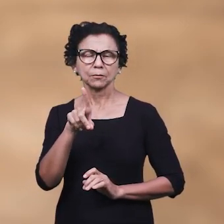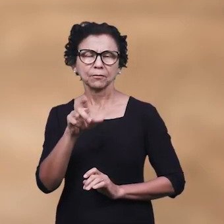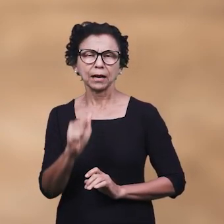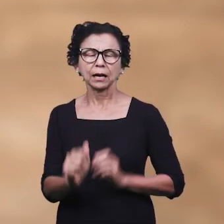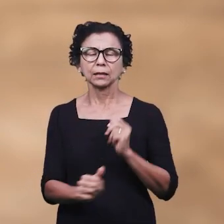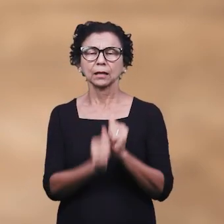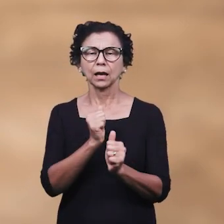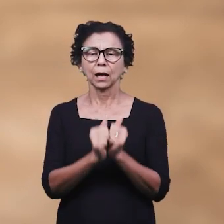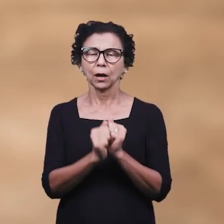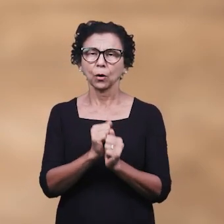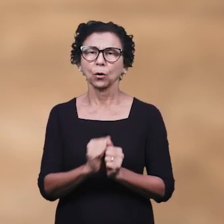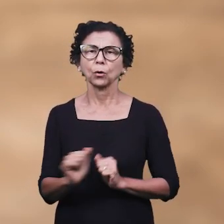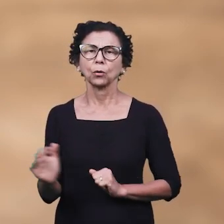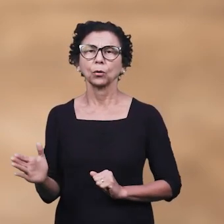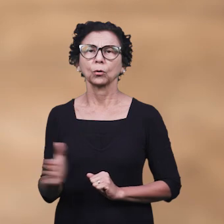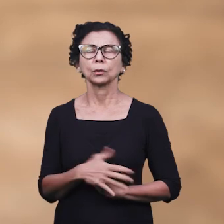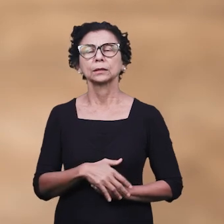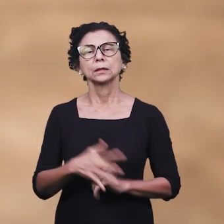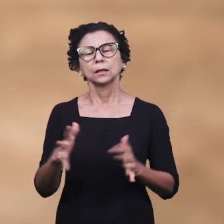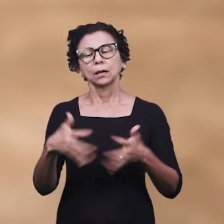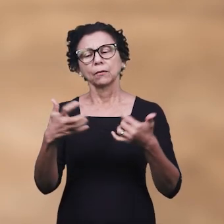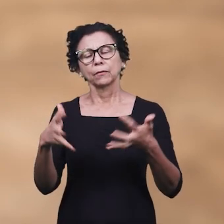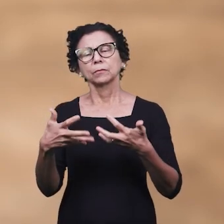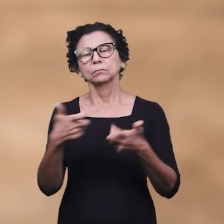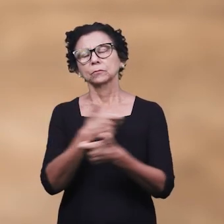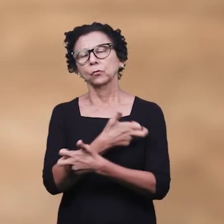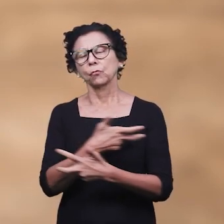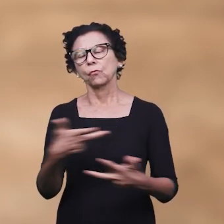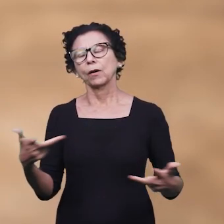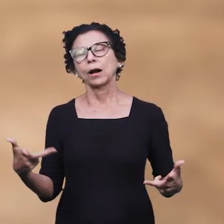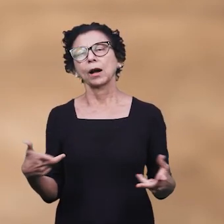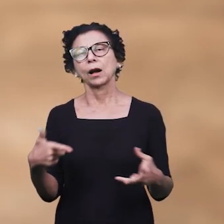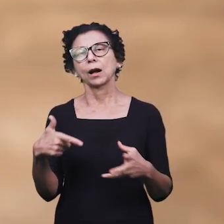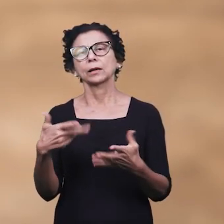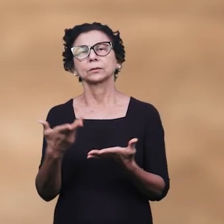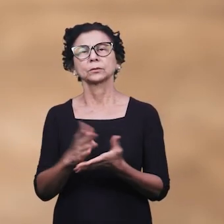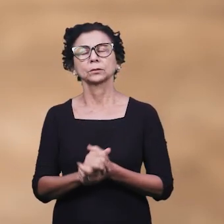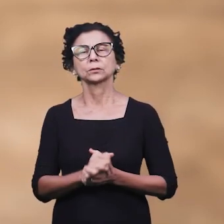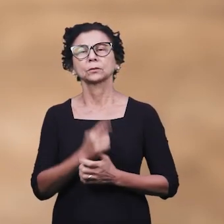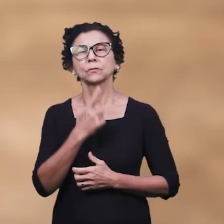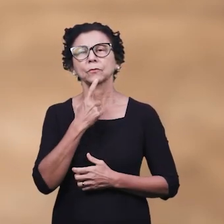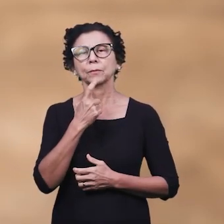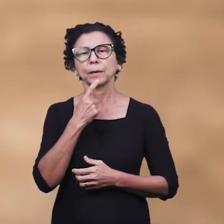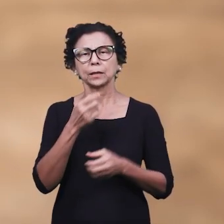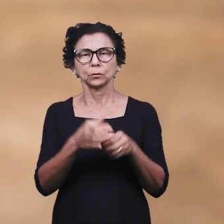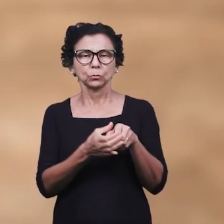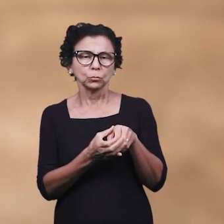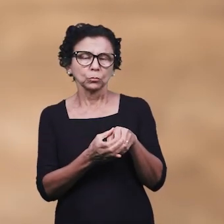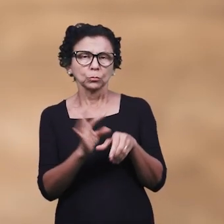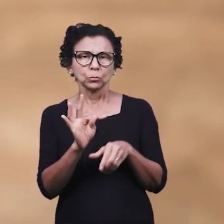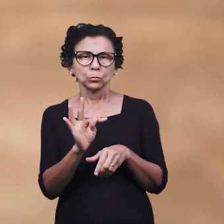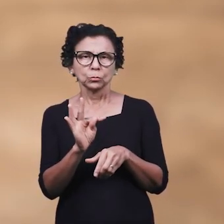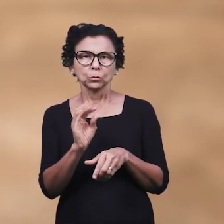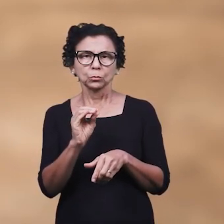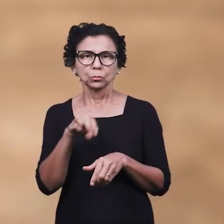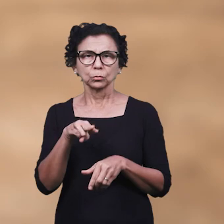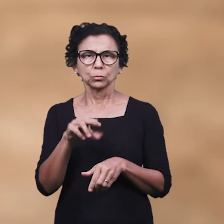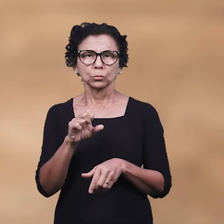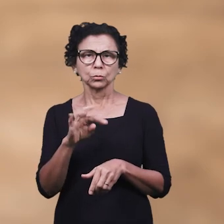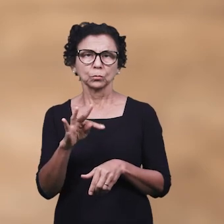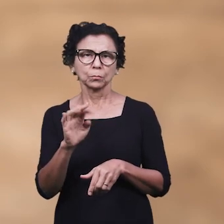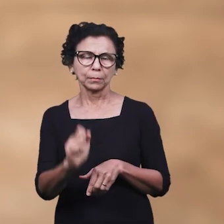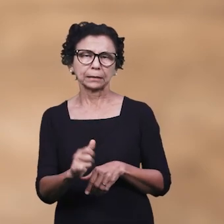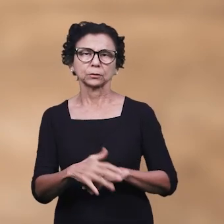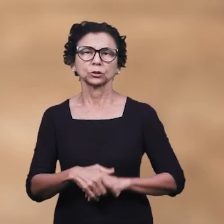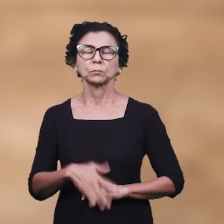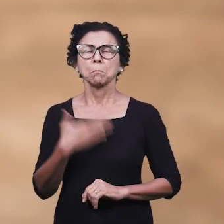Nas hortaliças, sopa de tomate, alcachofra, brócolis, repolho. E nos doces e bolos também nós não temos.